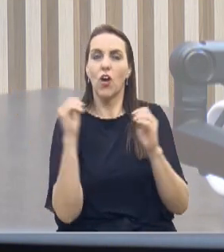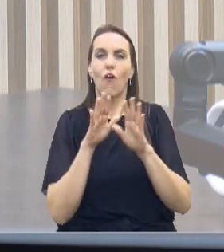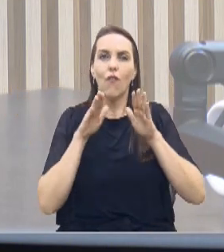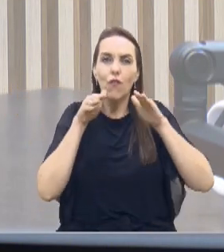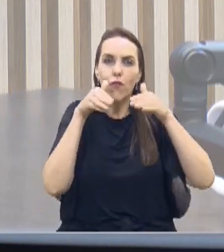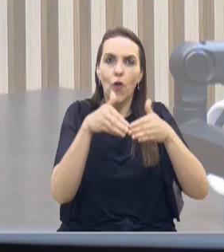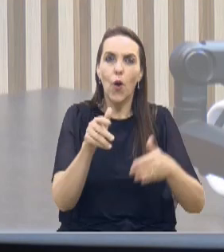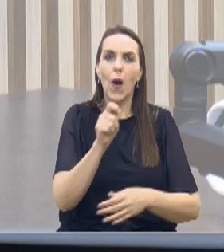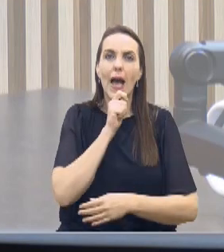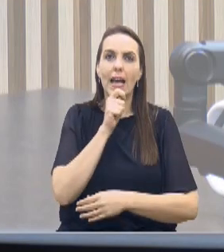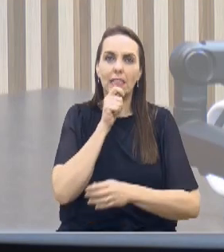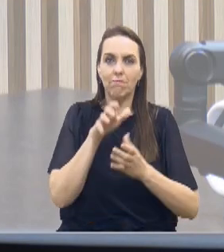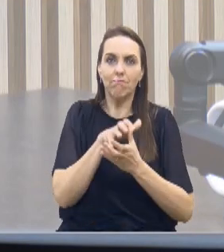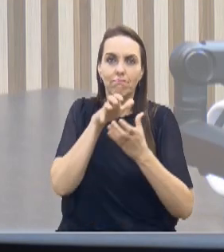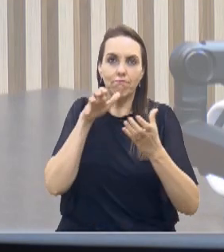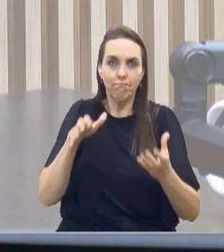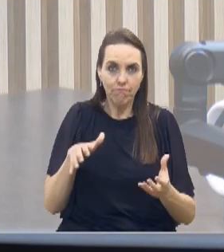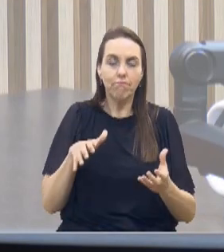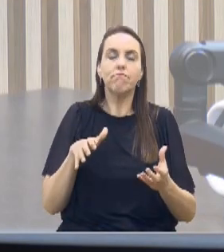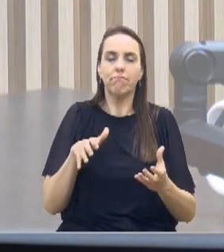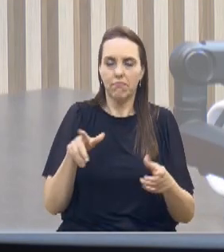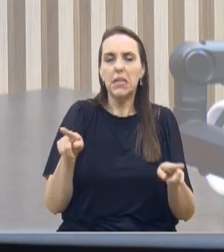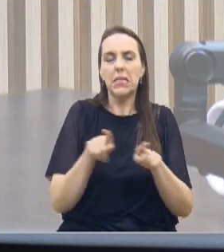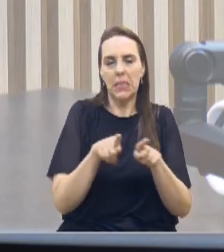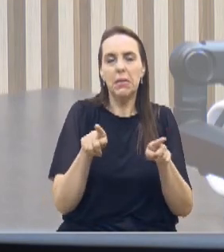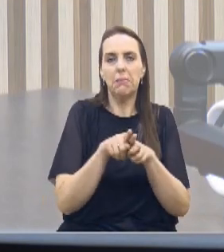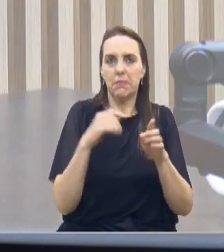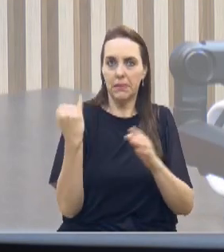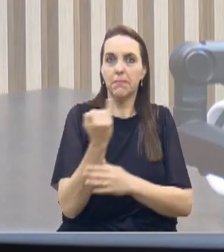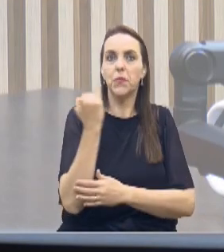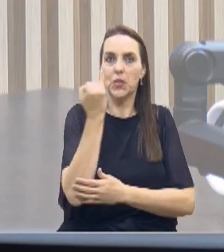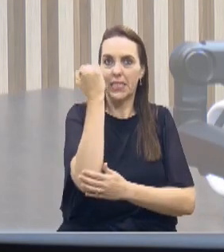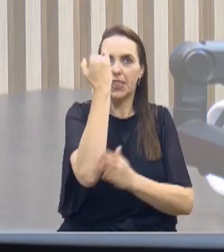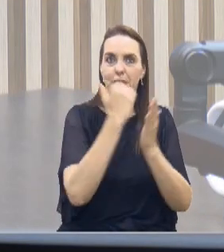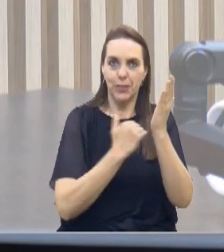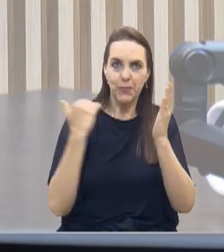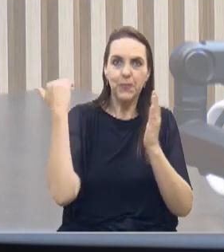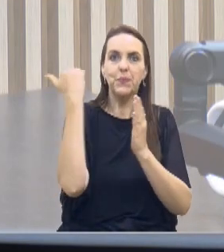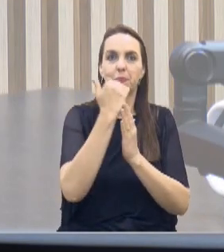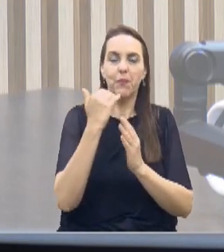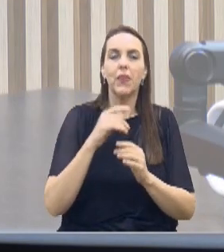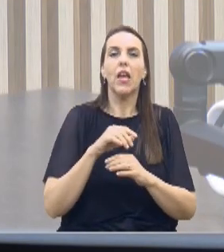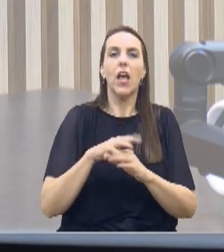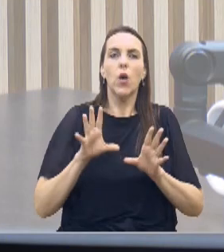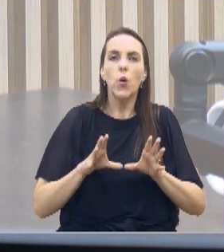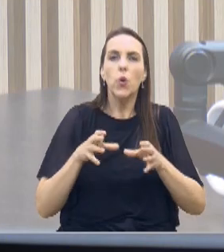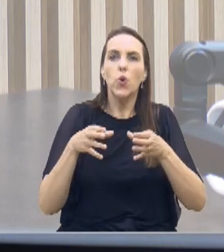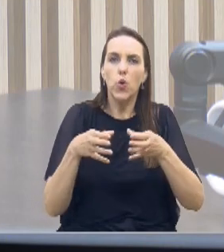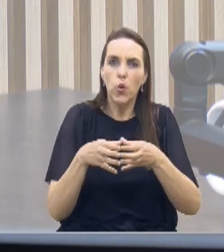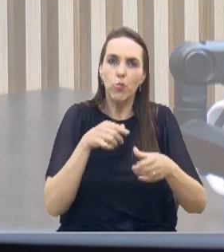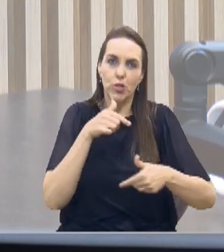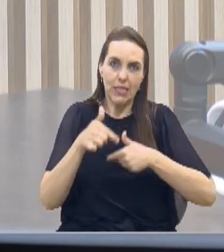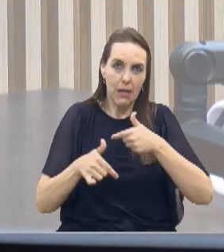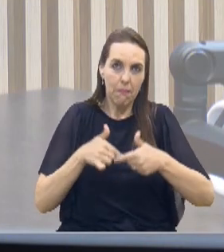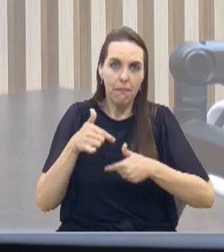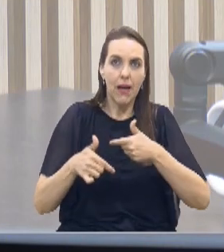ainda maior nisso. Então, acho que também é um passo importante. E fazemos parte desses grupos, né? Um grupo de trabalho muito legal que está trabalhando